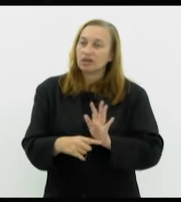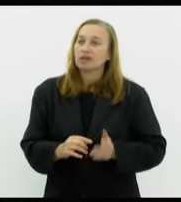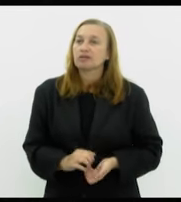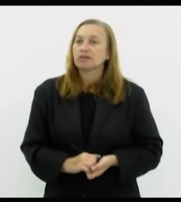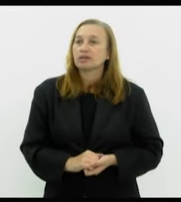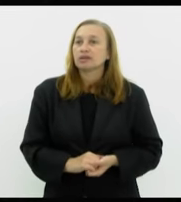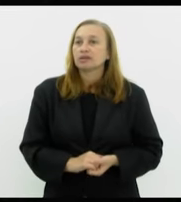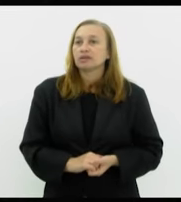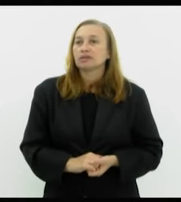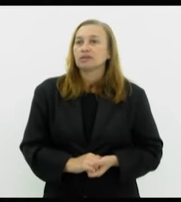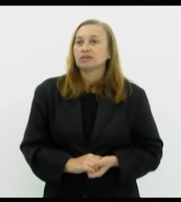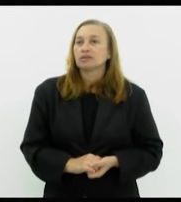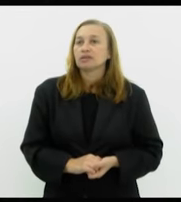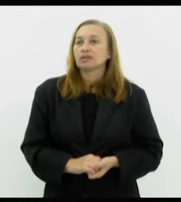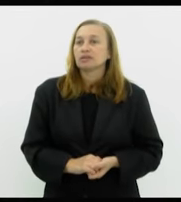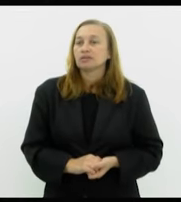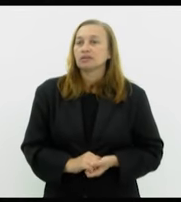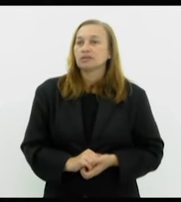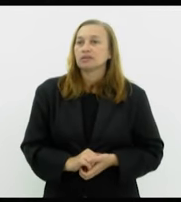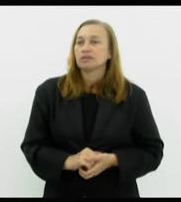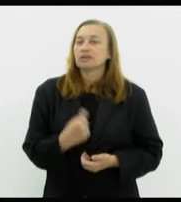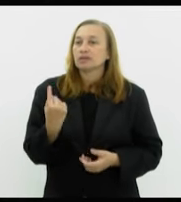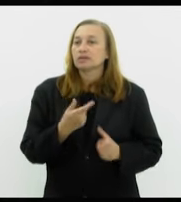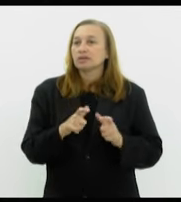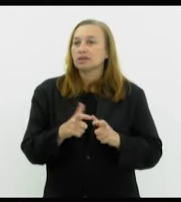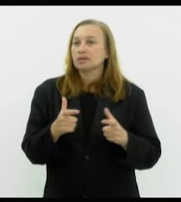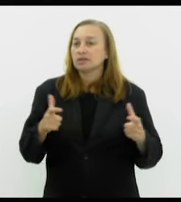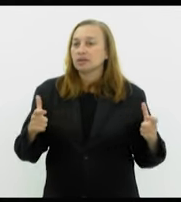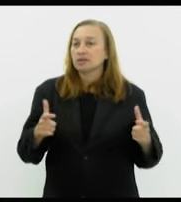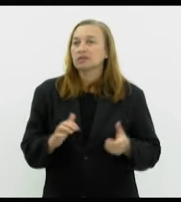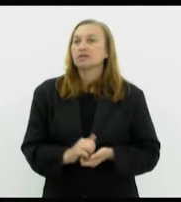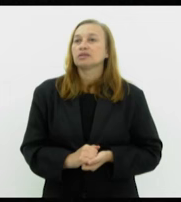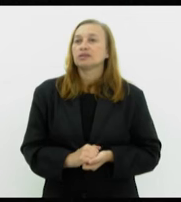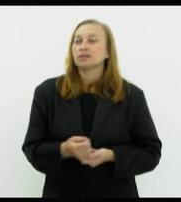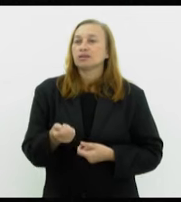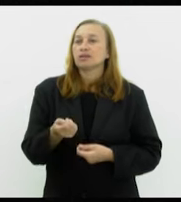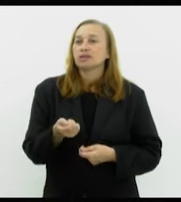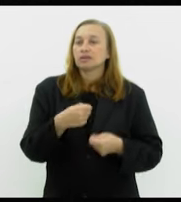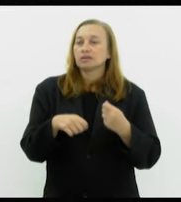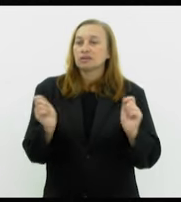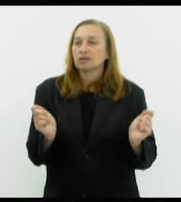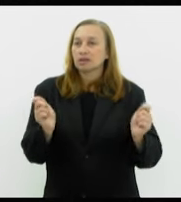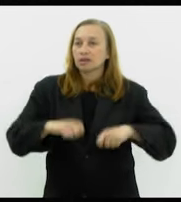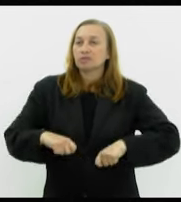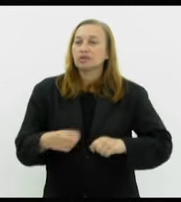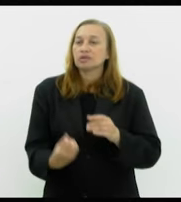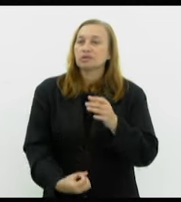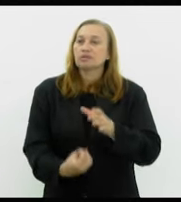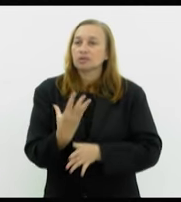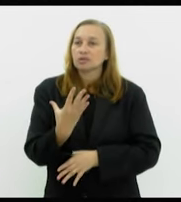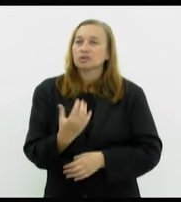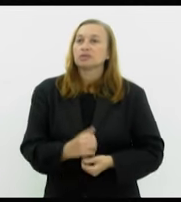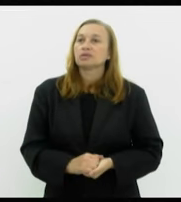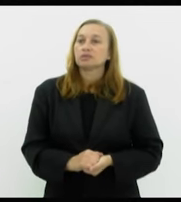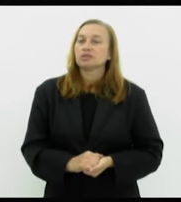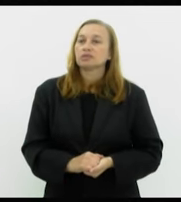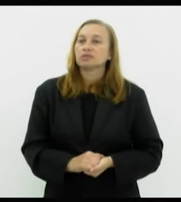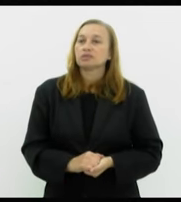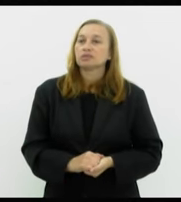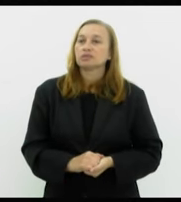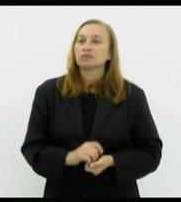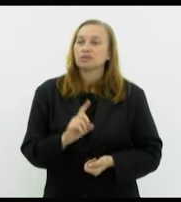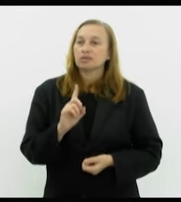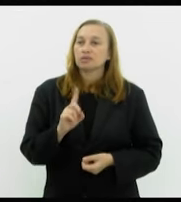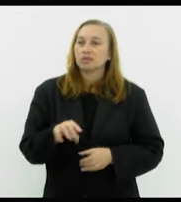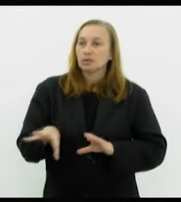decisivamente para a gente ampliar, não é, a nossa capacidade produtiva daquilo que é